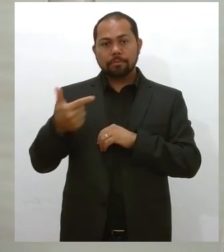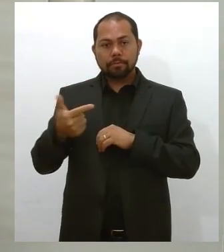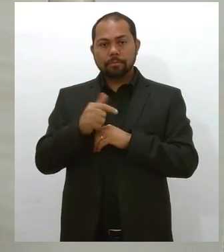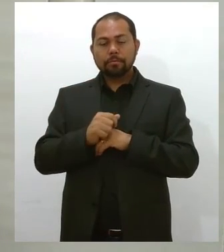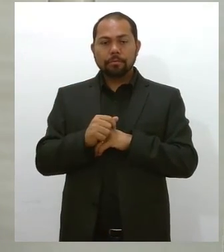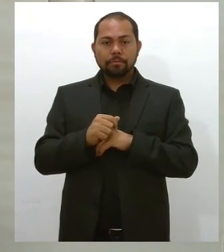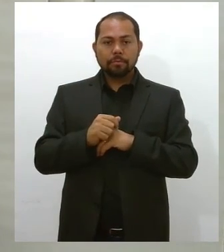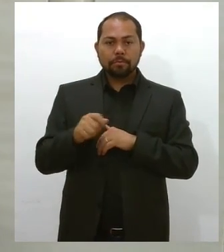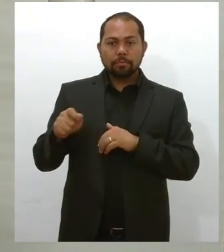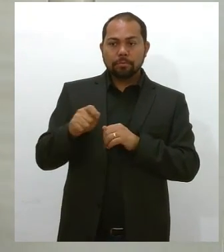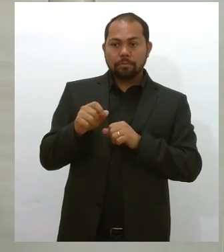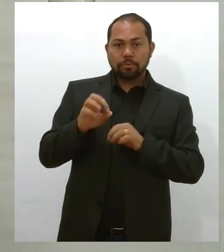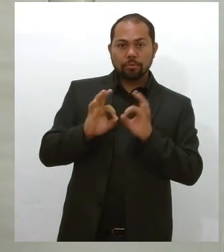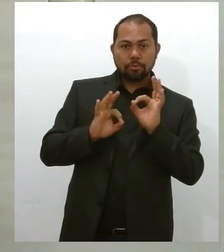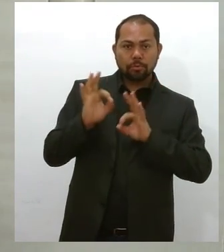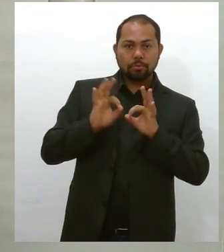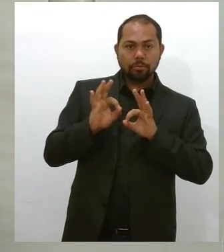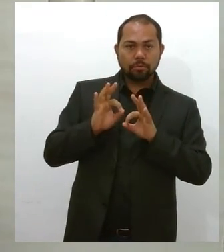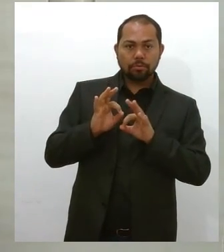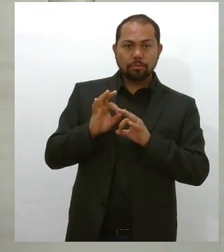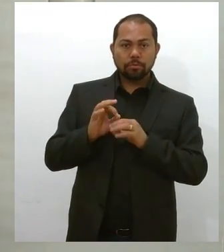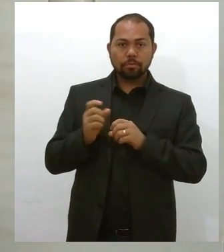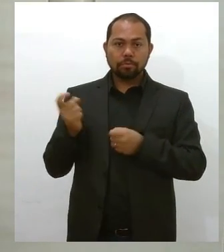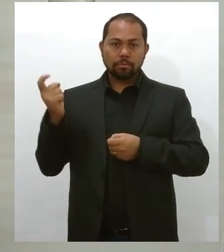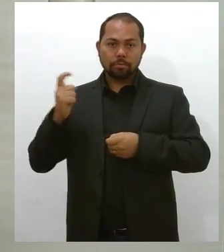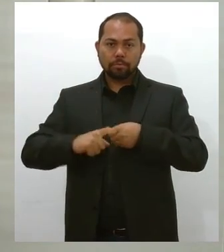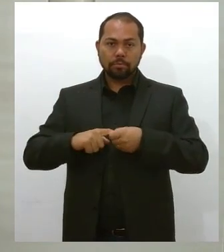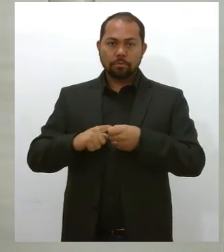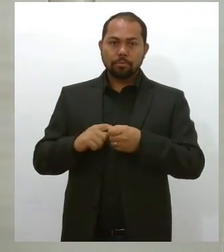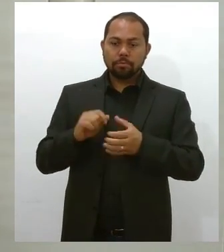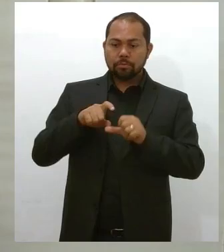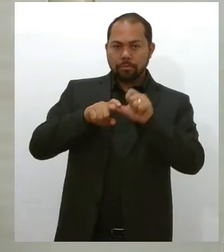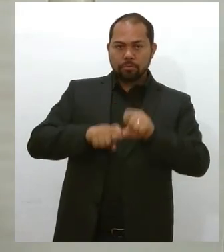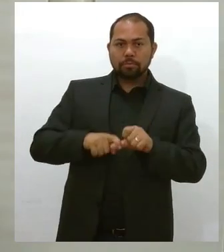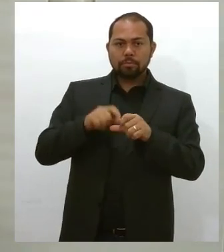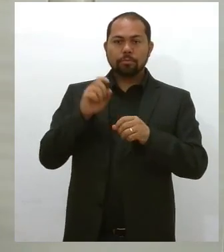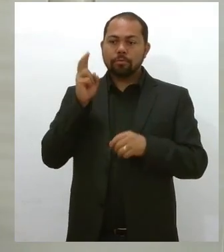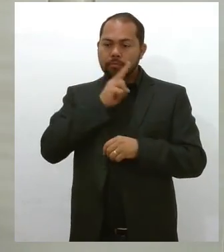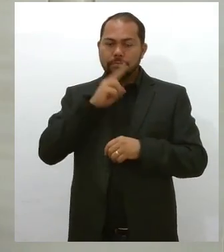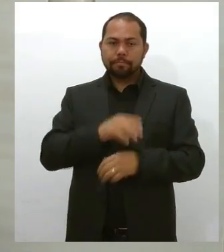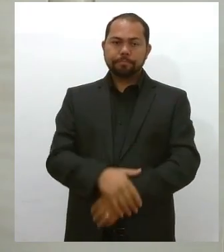que busca regulamentar a devolução do auxílio emergencial. Eu aguardo você.